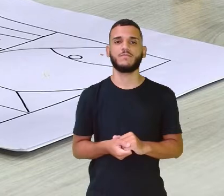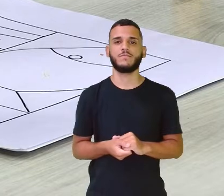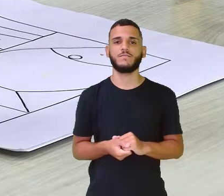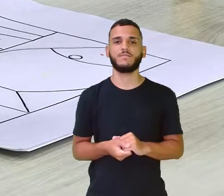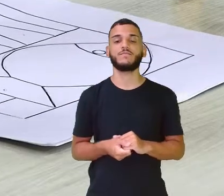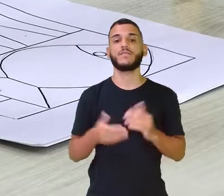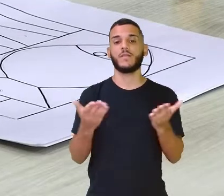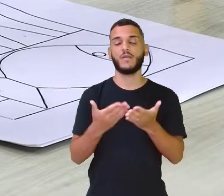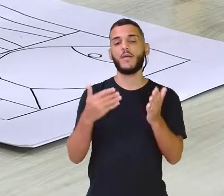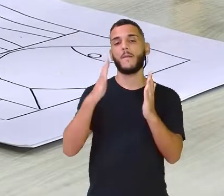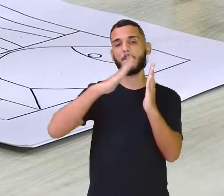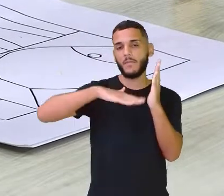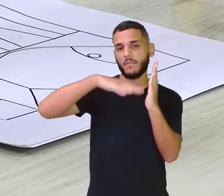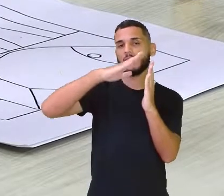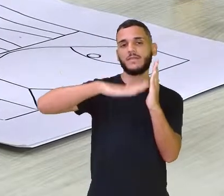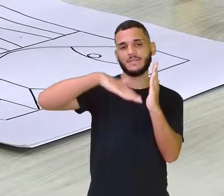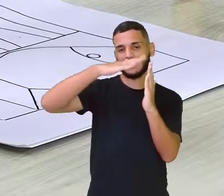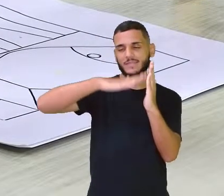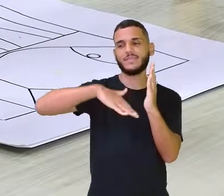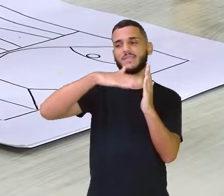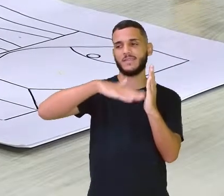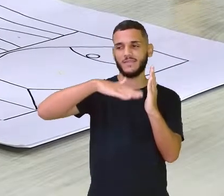Aí vai pintando, ó.